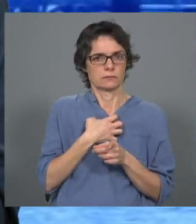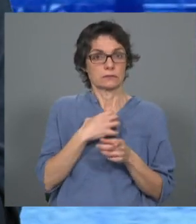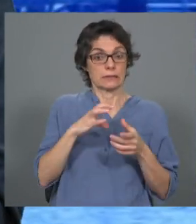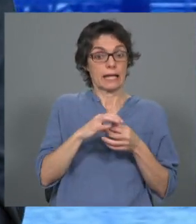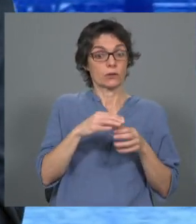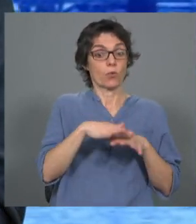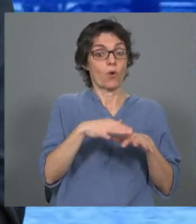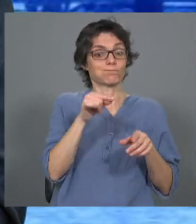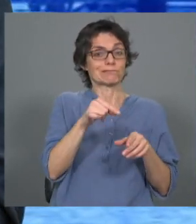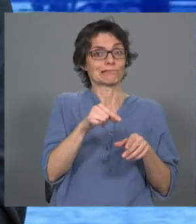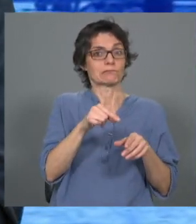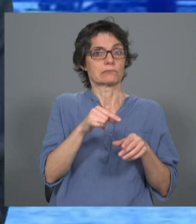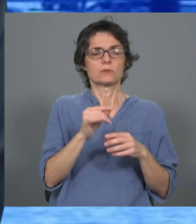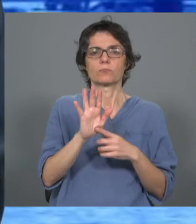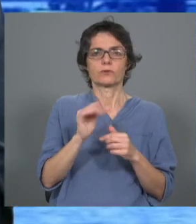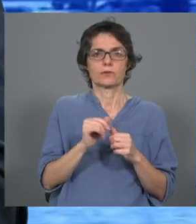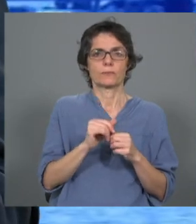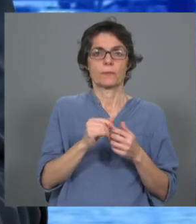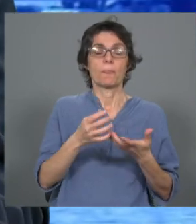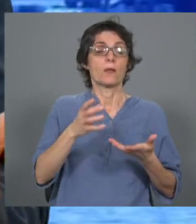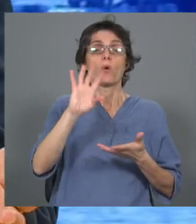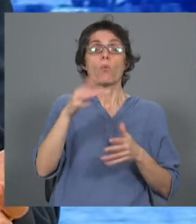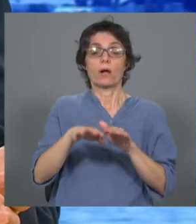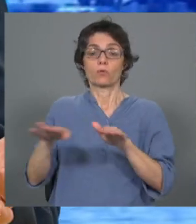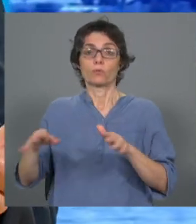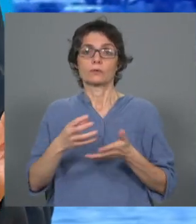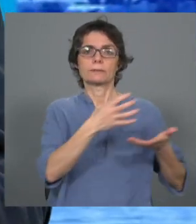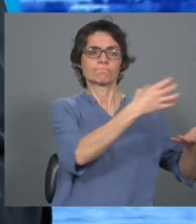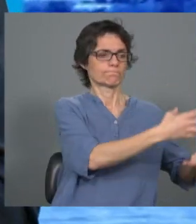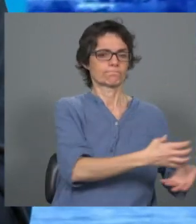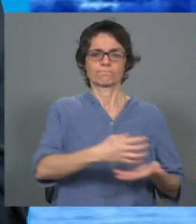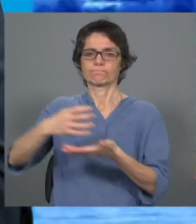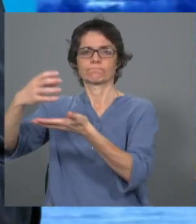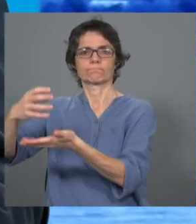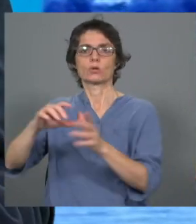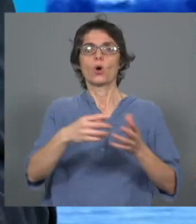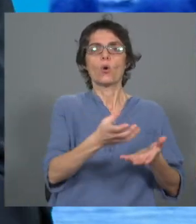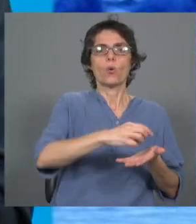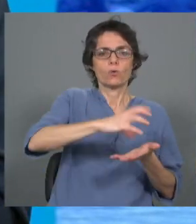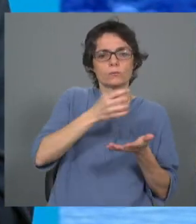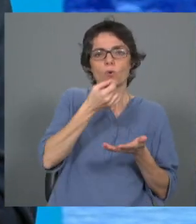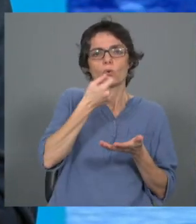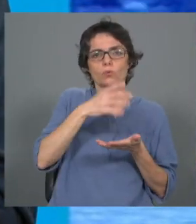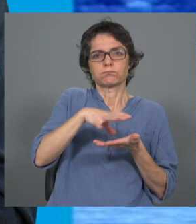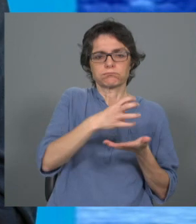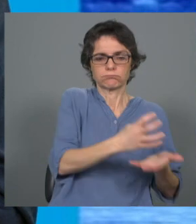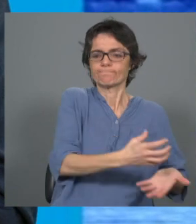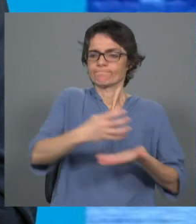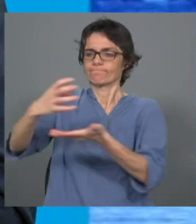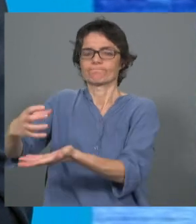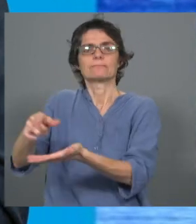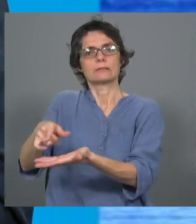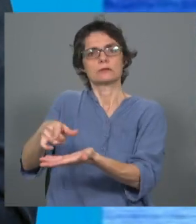e que eles percebam que, por exemplo, levar da credência para o altar as galhetas, ou o cálice e a píxide com as